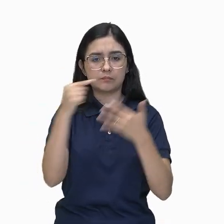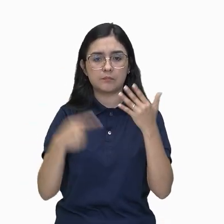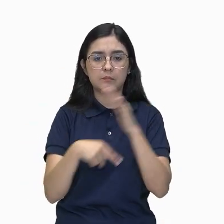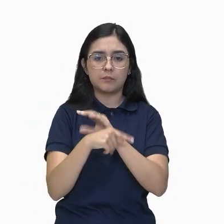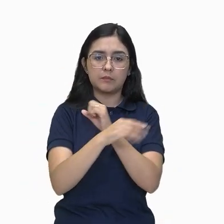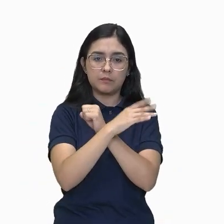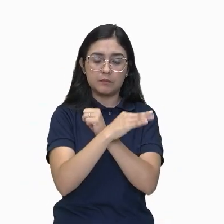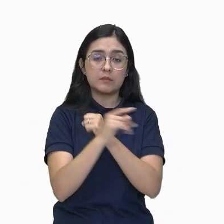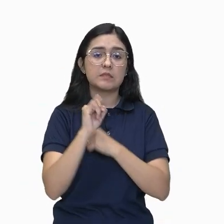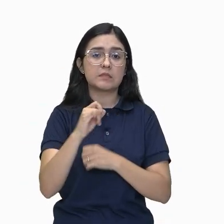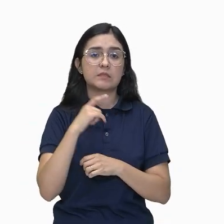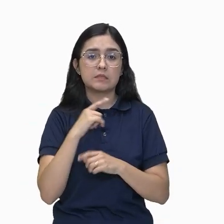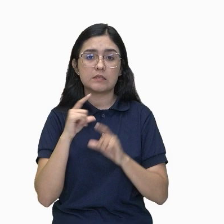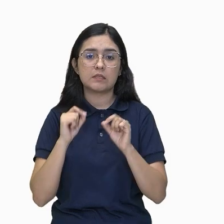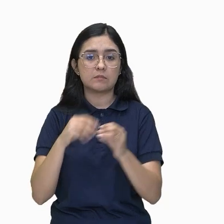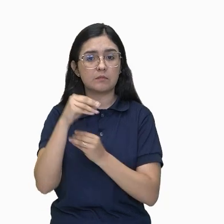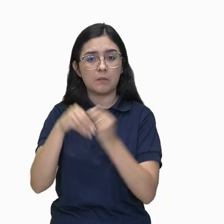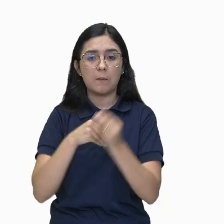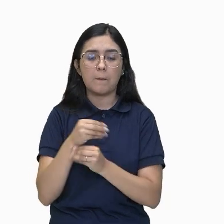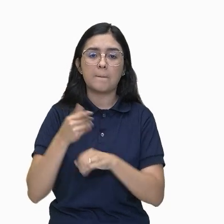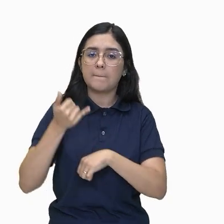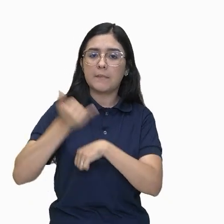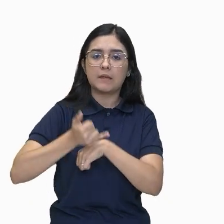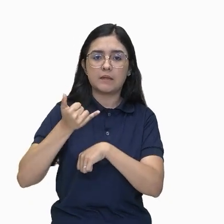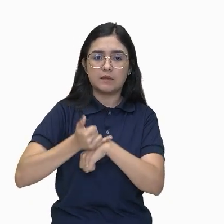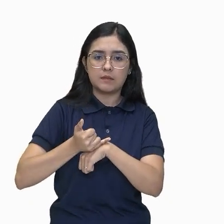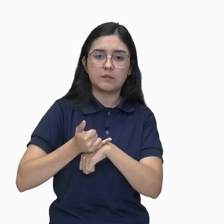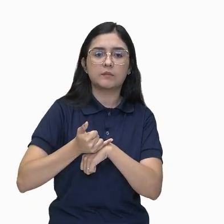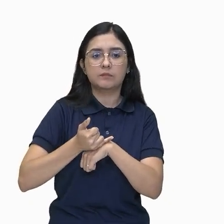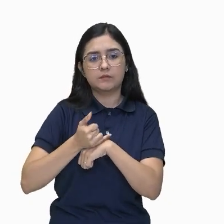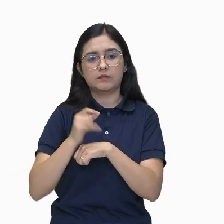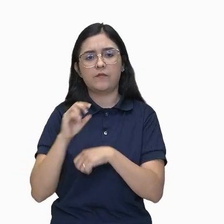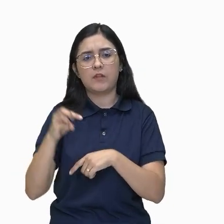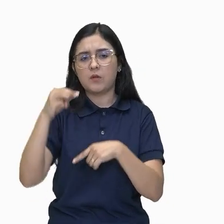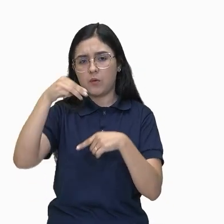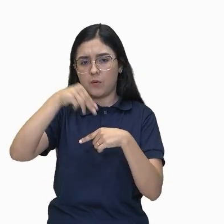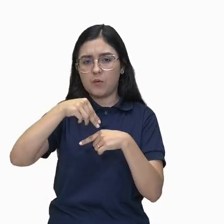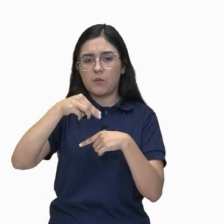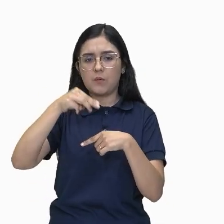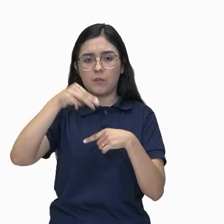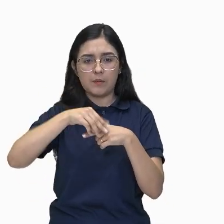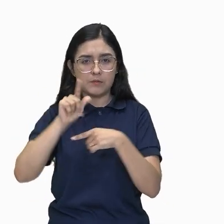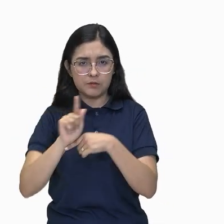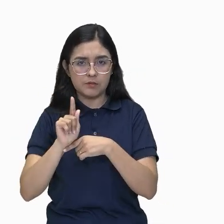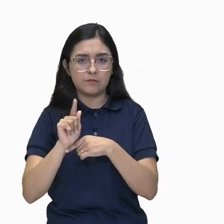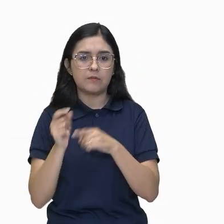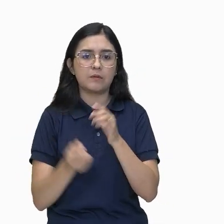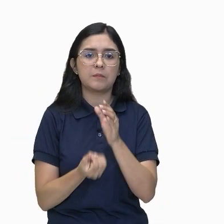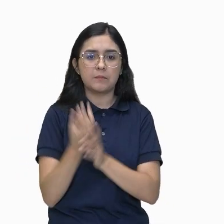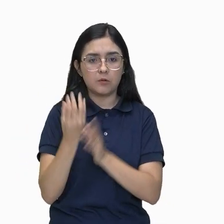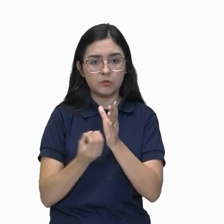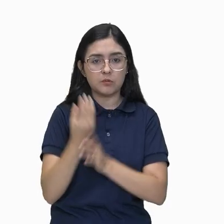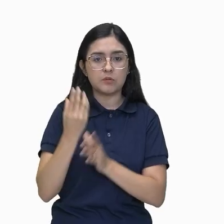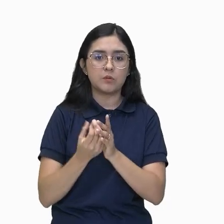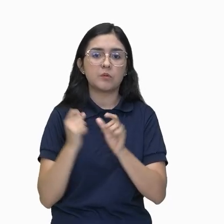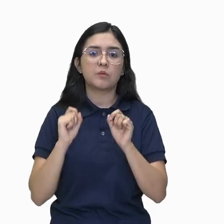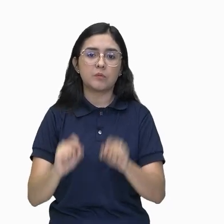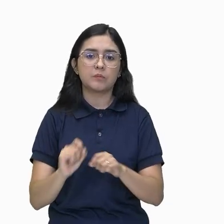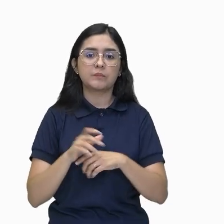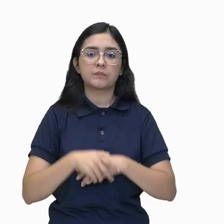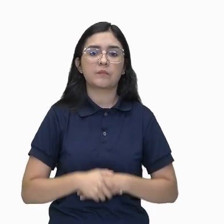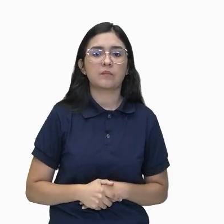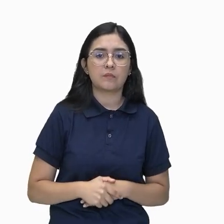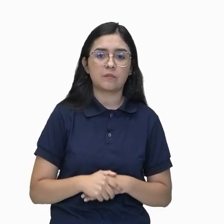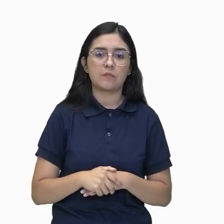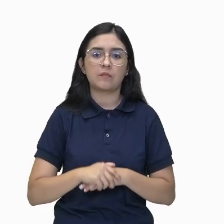reagem com o metal, quando nós estamos ali vendo o magnésio, ele vai sempre produzir o gás hidrogênio.